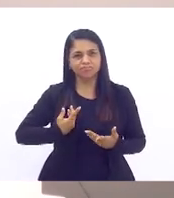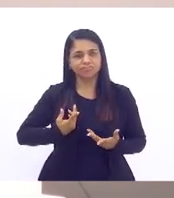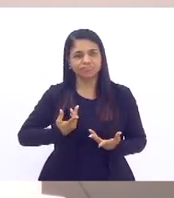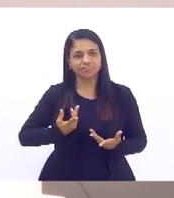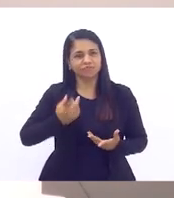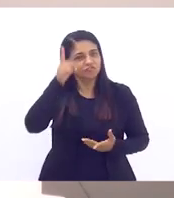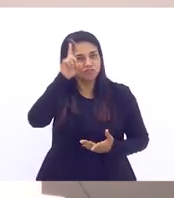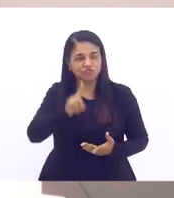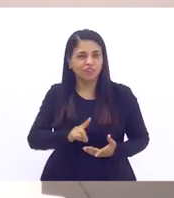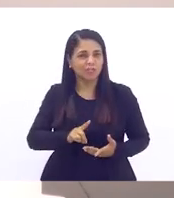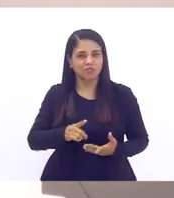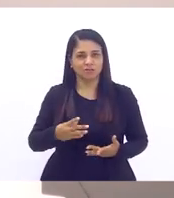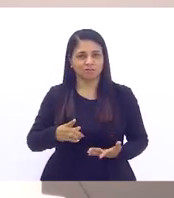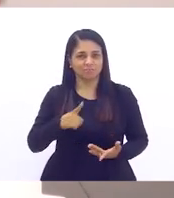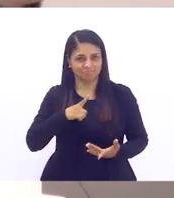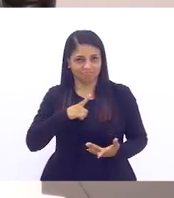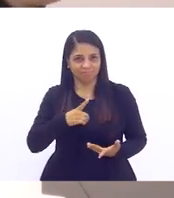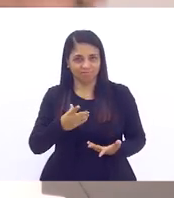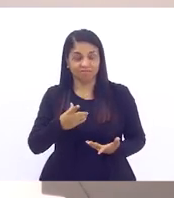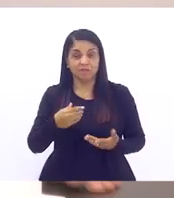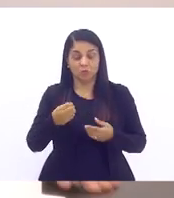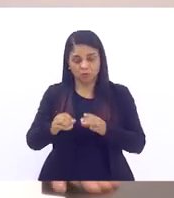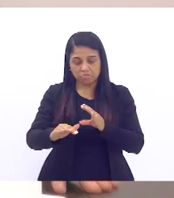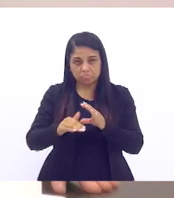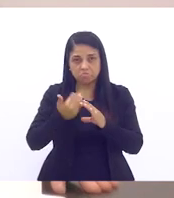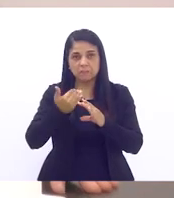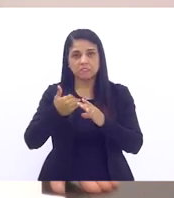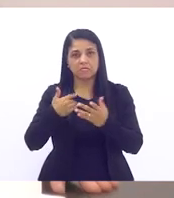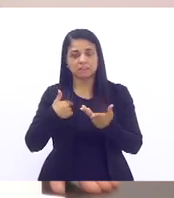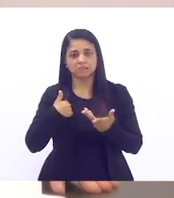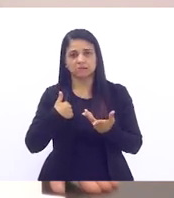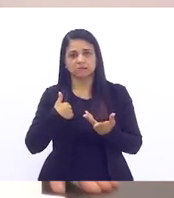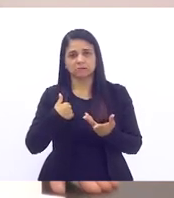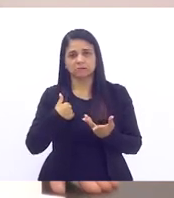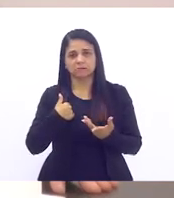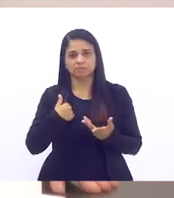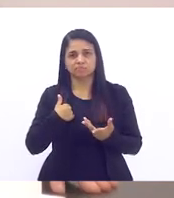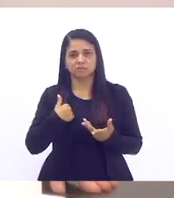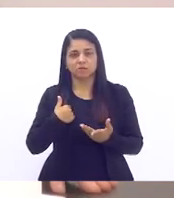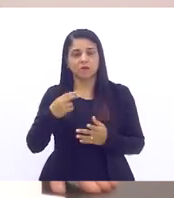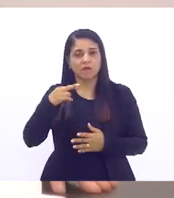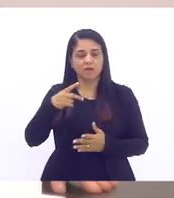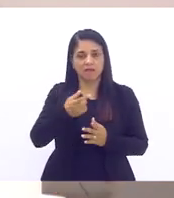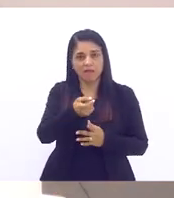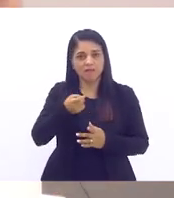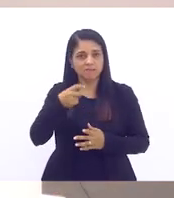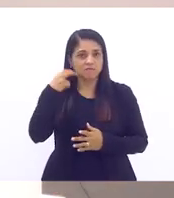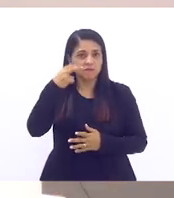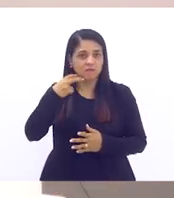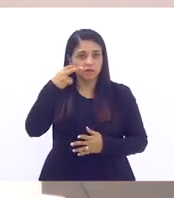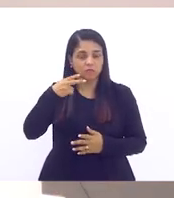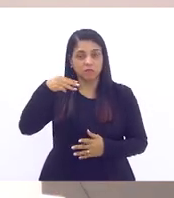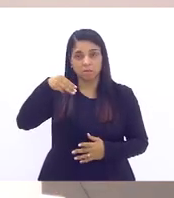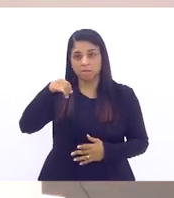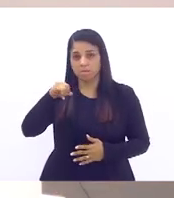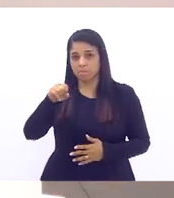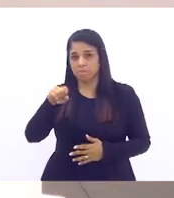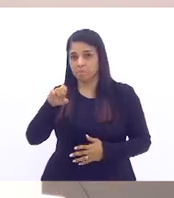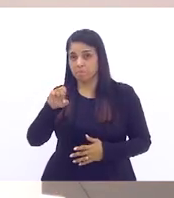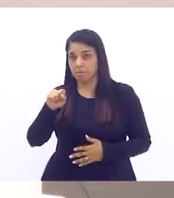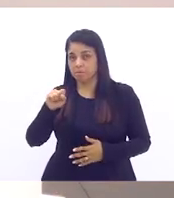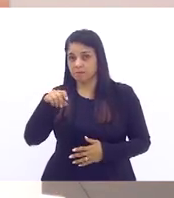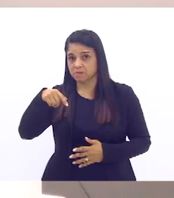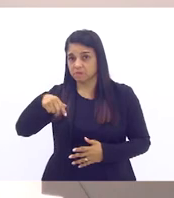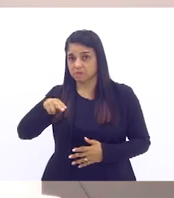eu recebi aqui uma mensagem Deputado Rodrigo de uma ex-vereadora de Mesquita enquanto ela acompanhava a